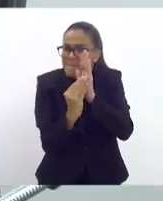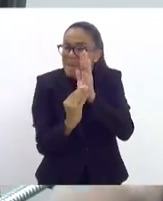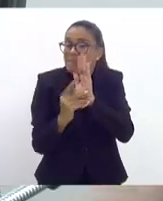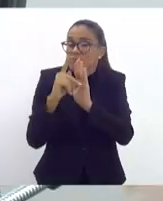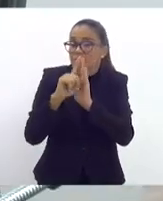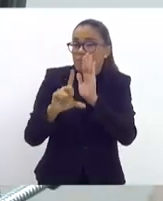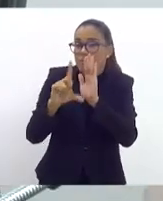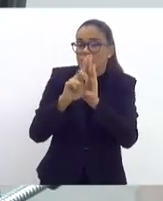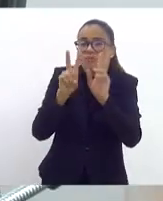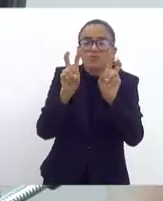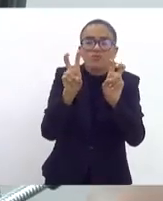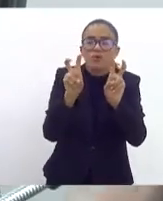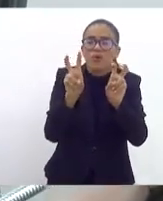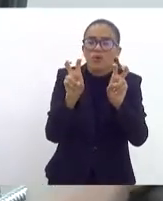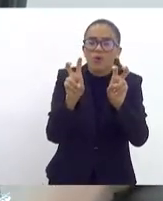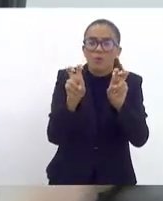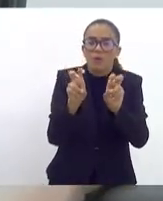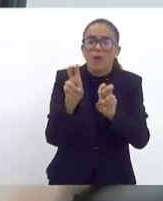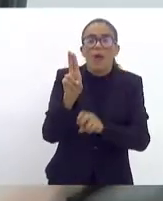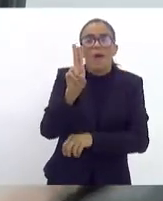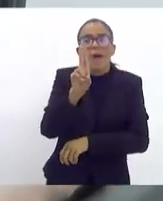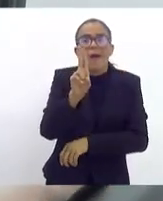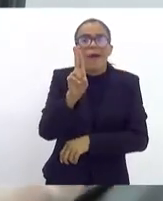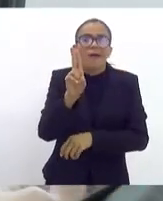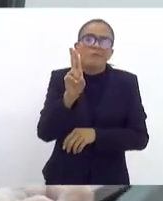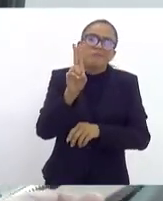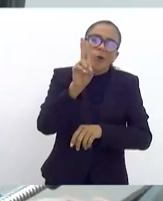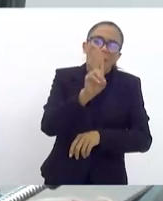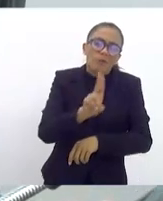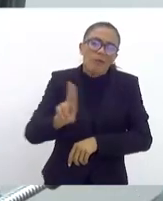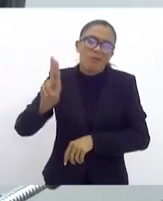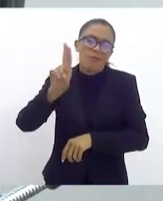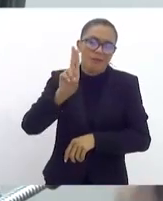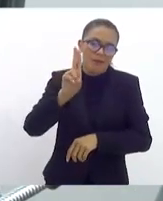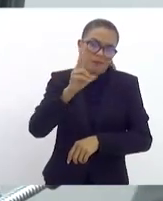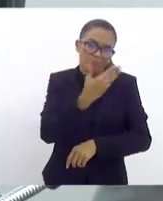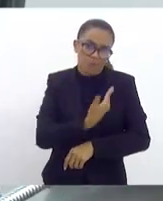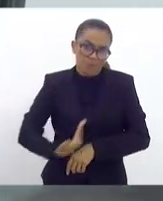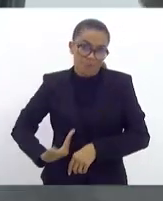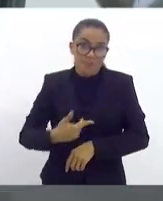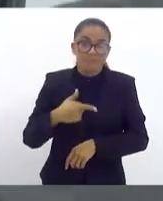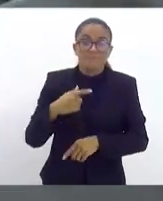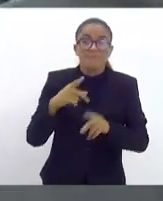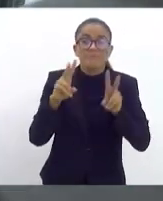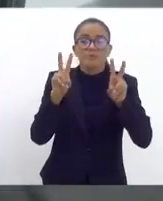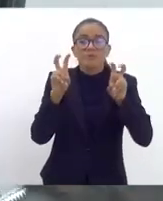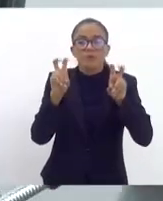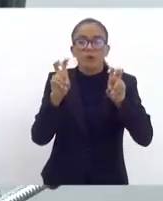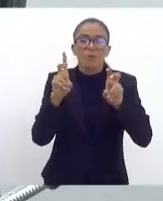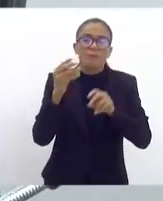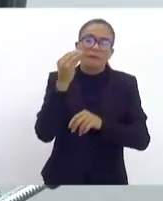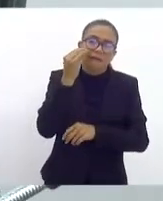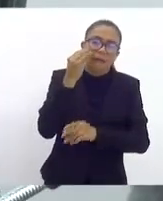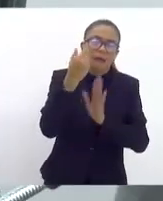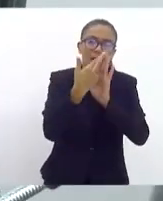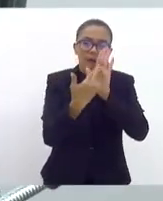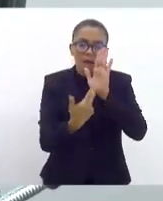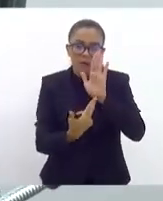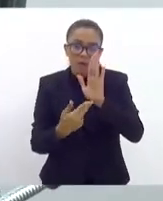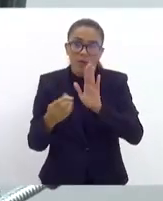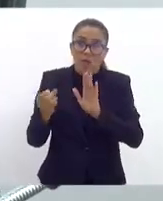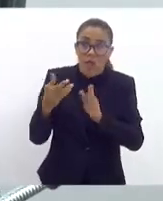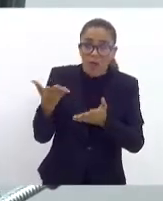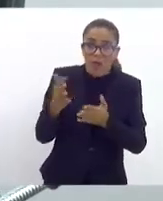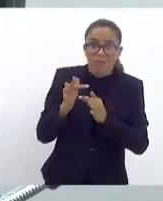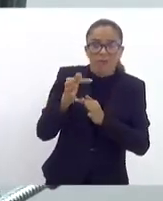sobre a questão da das utilidades públicas para a gente tentar pacificar aquele aquela regulação que era anterior e depois uma nova